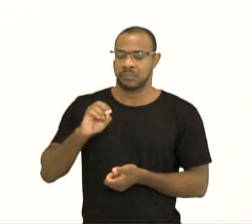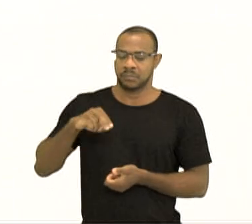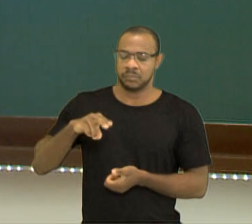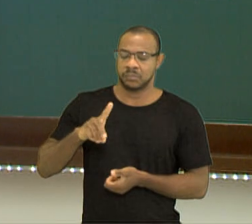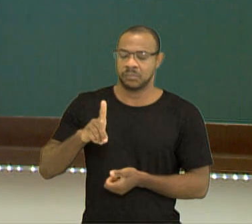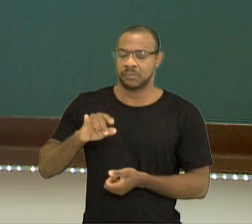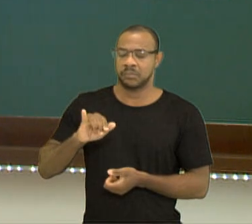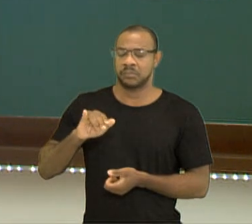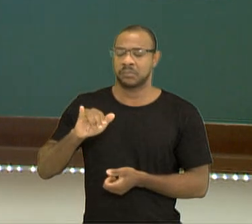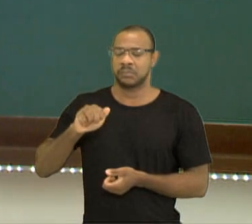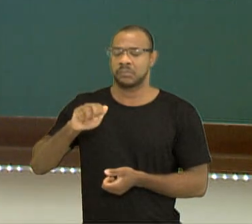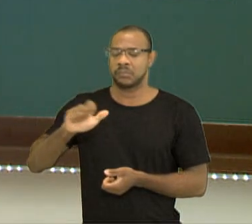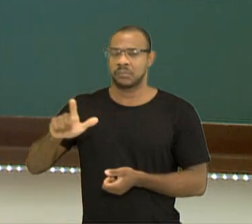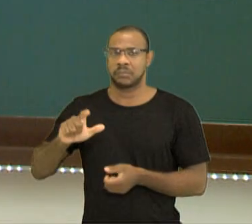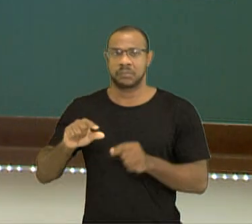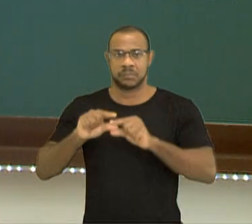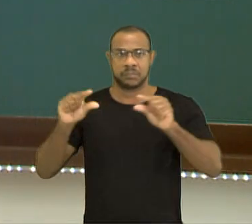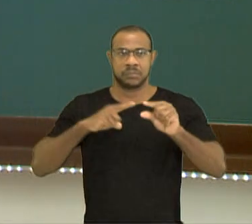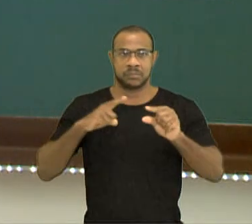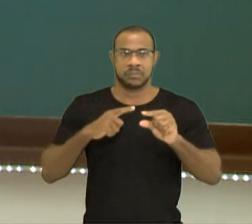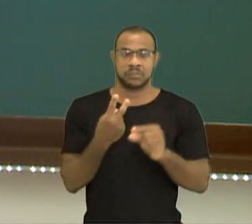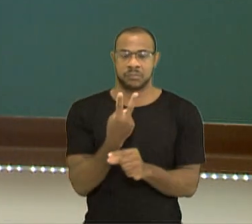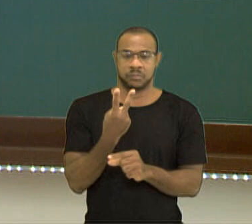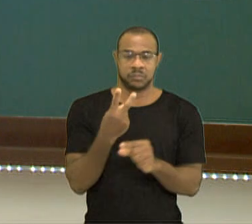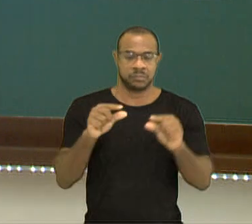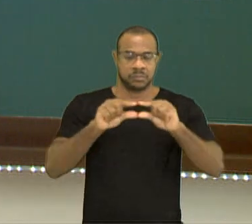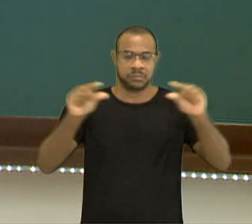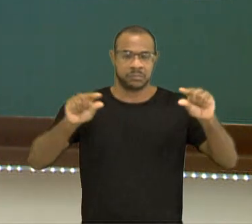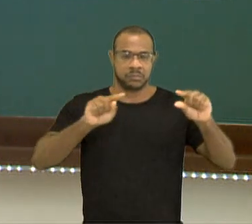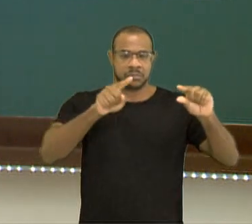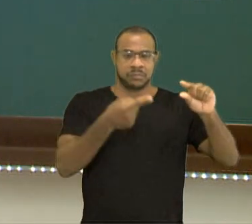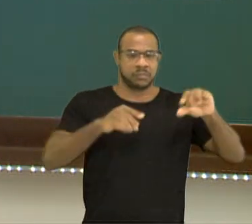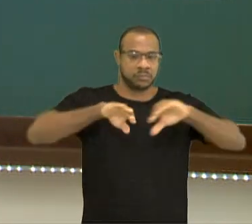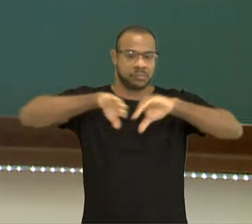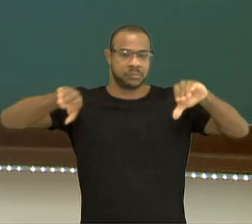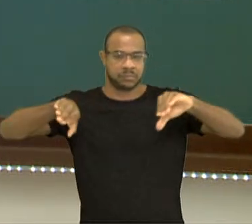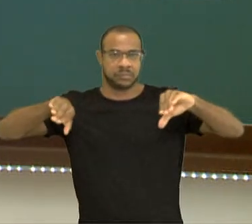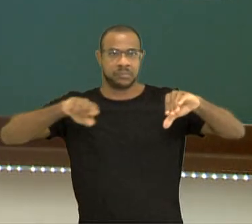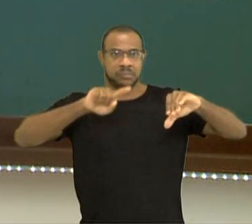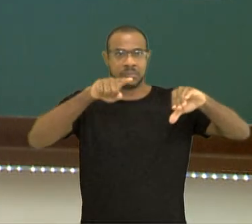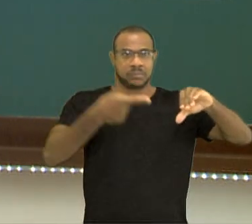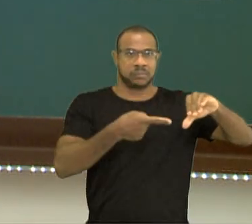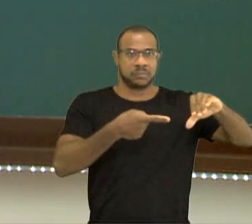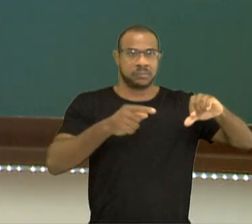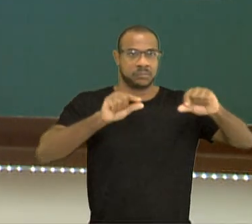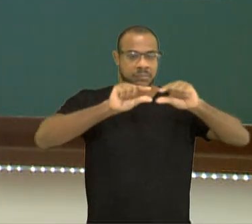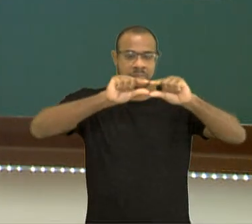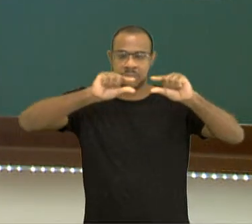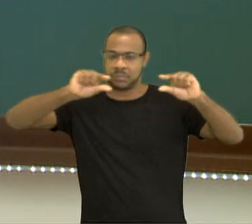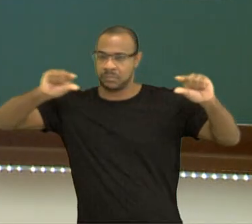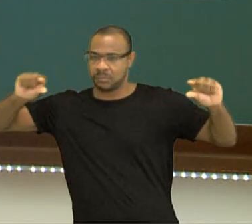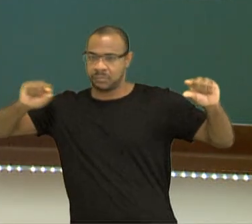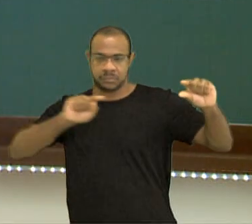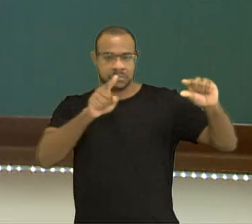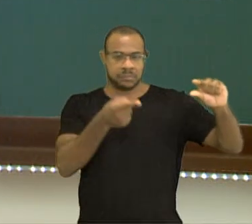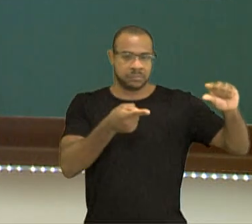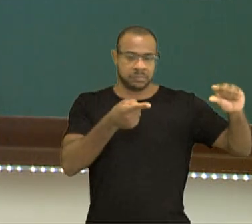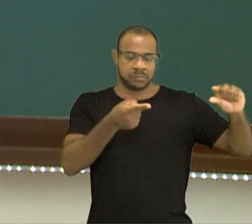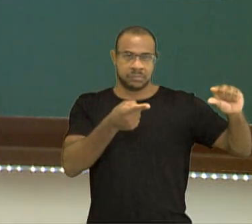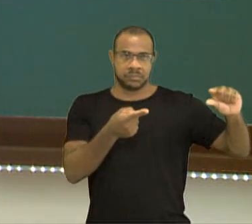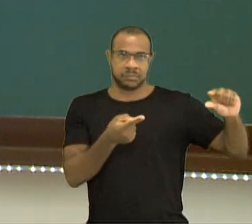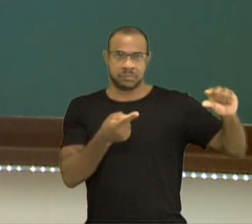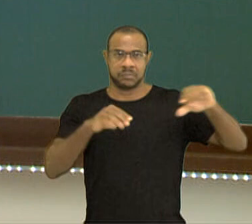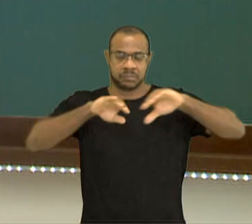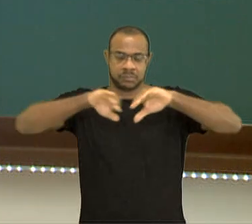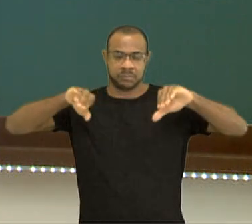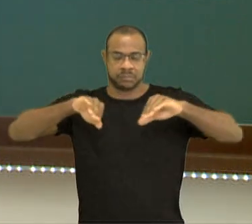vai ter duas frases separadas por vírgulas. Vale ressaltar que, se porventura você inverter a ordem das frases,